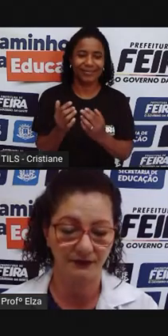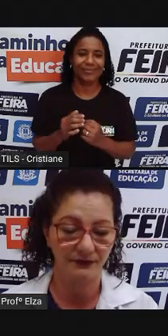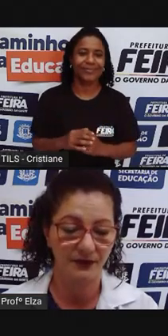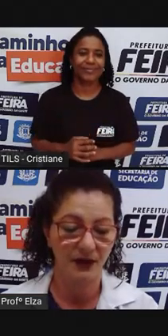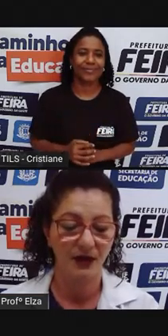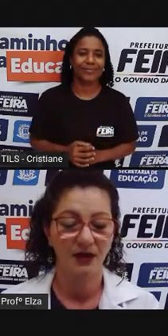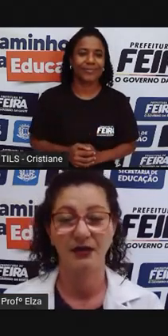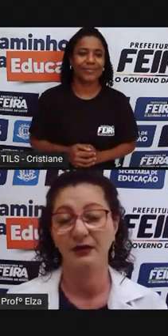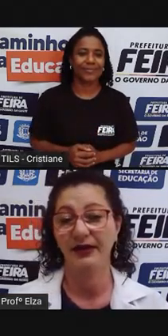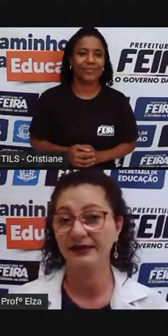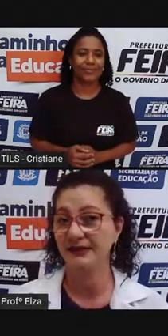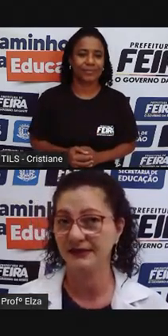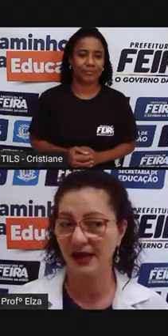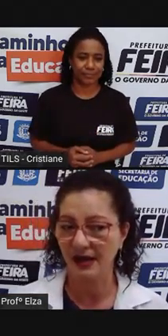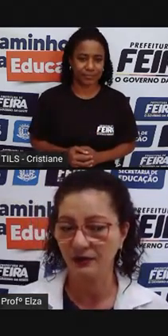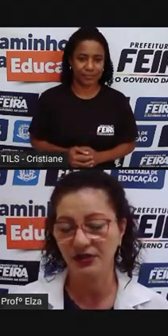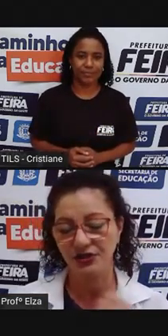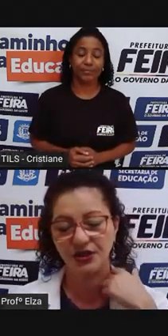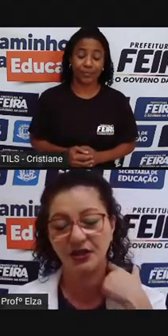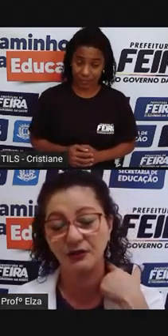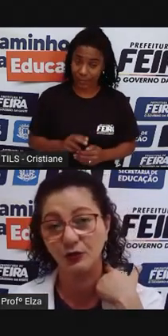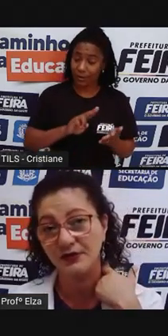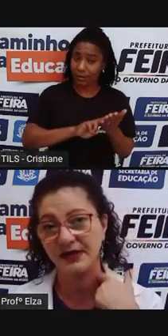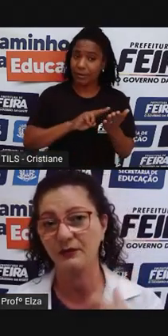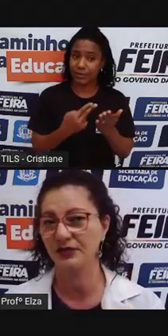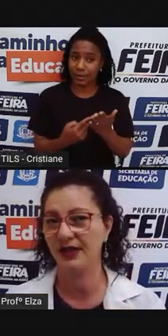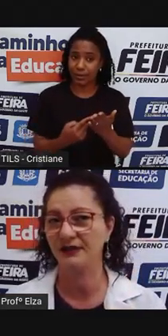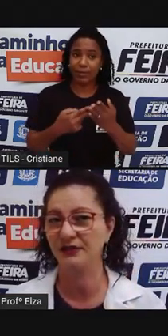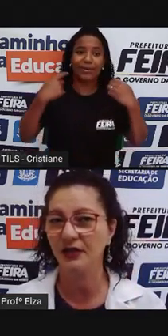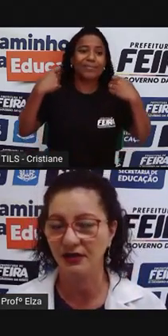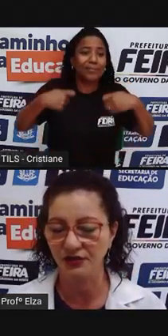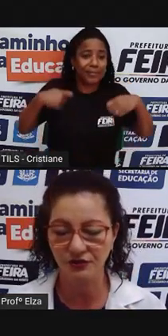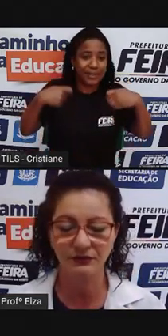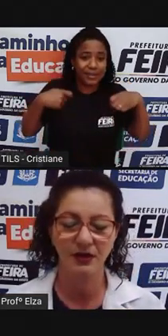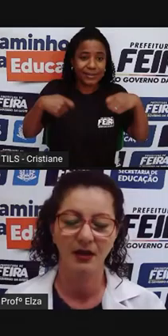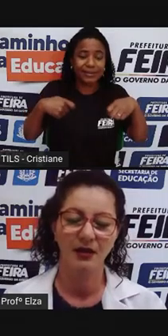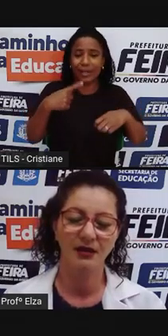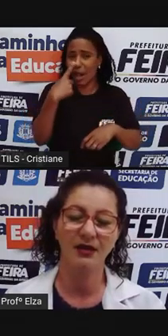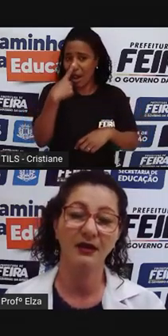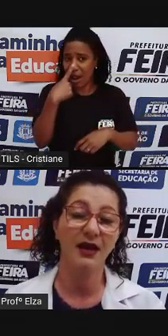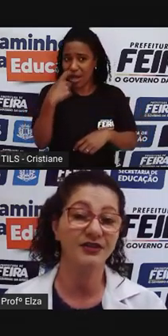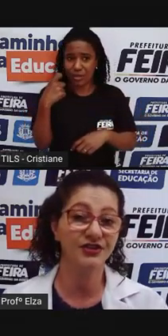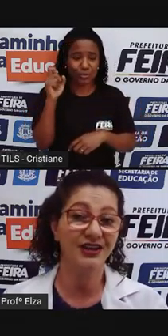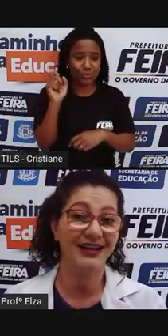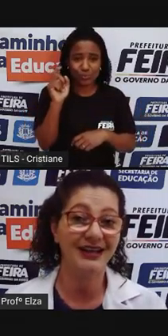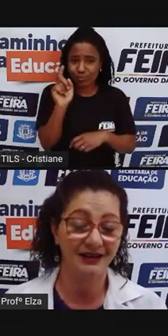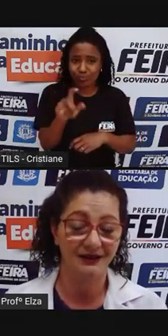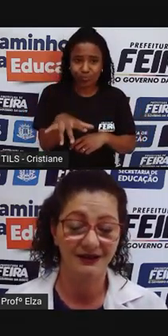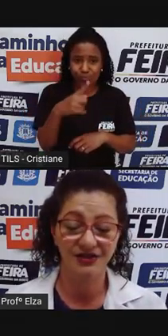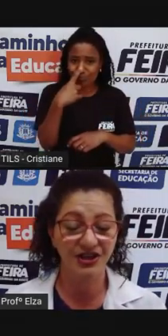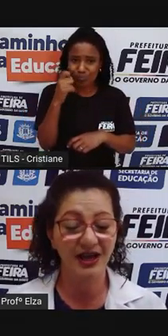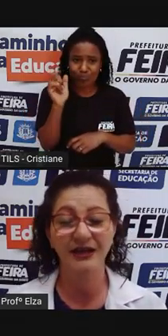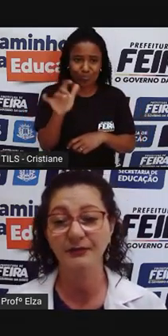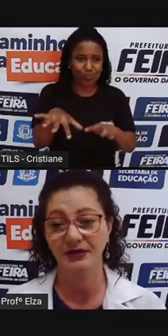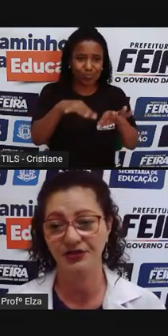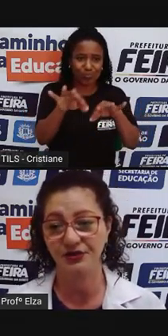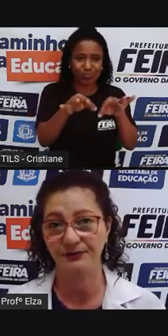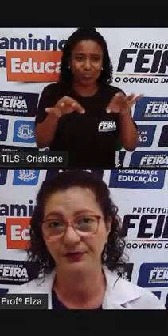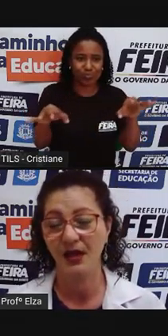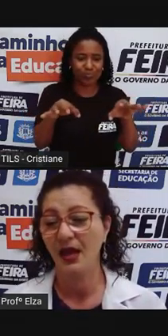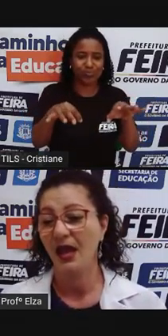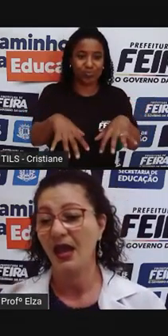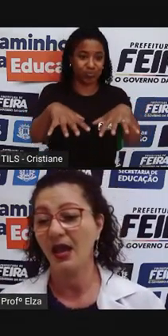life. Então é necessário que a gente reduza a quantidade de lixo que a gente cria